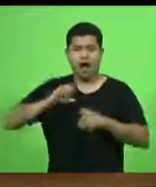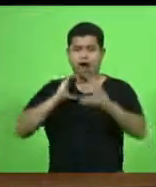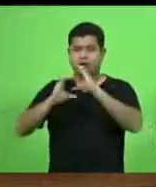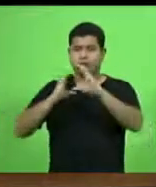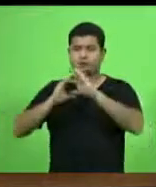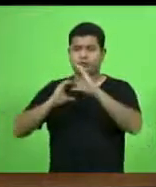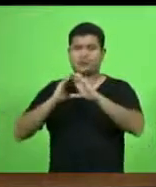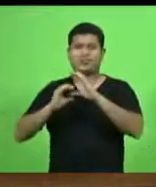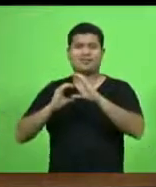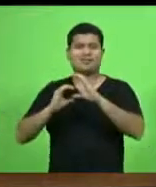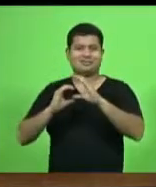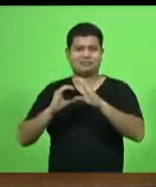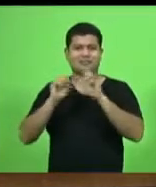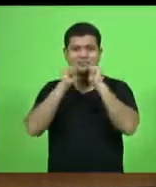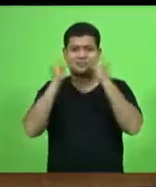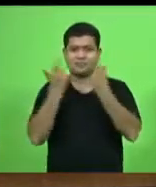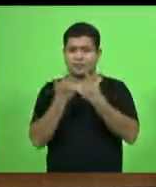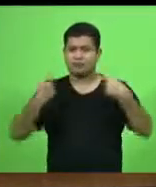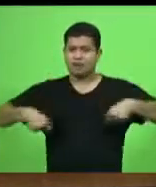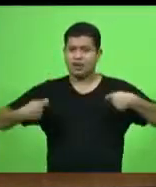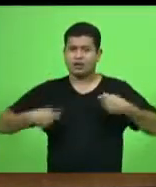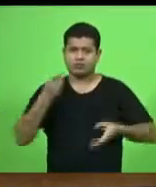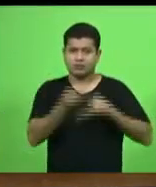aos deputados.